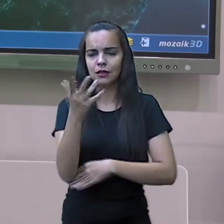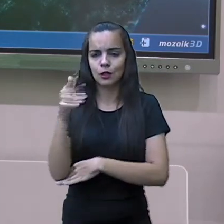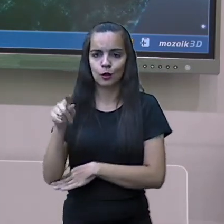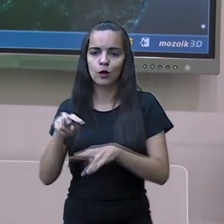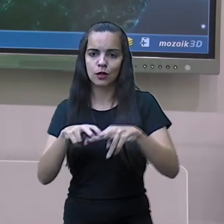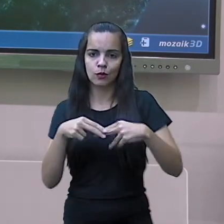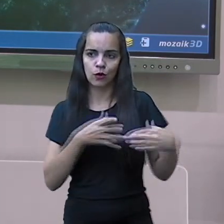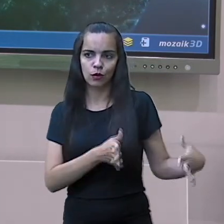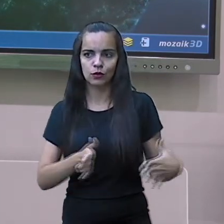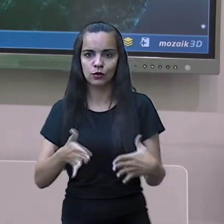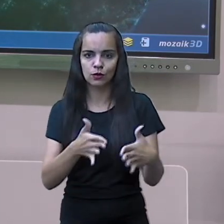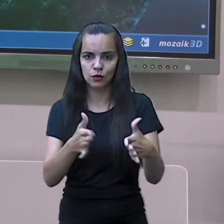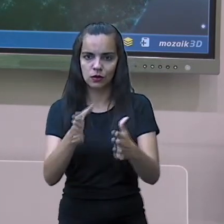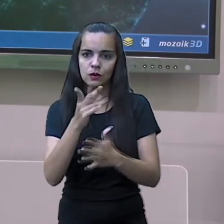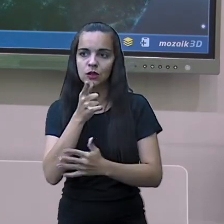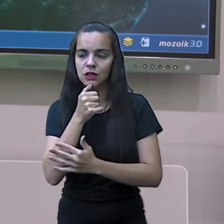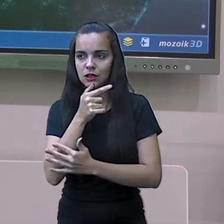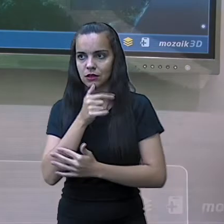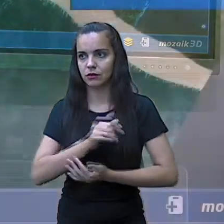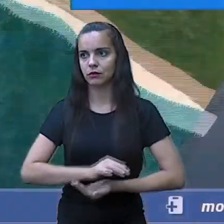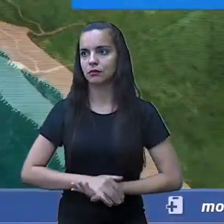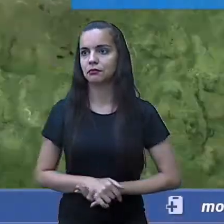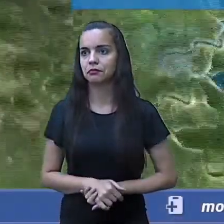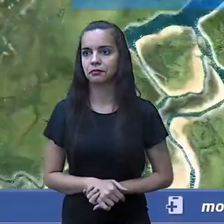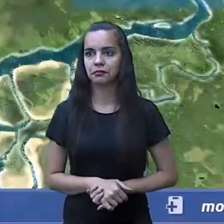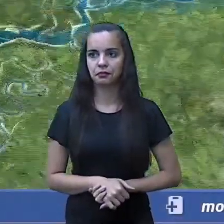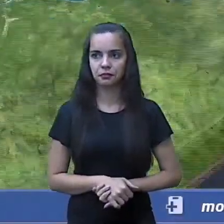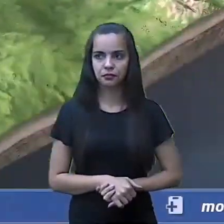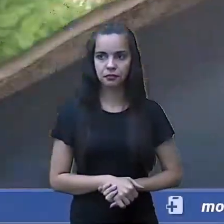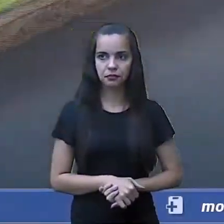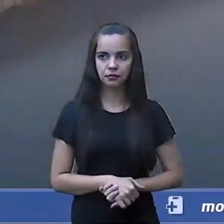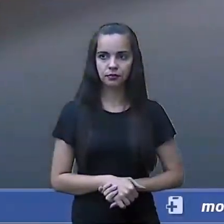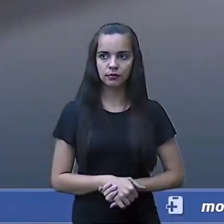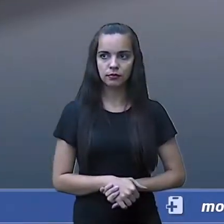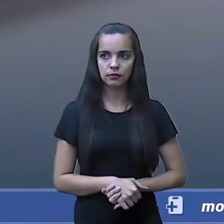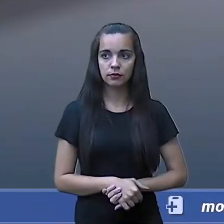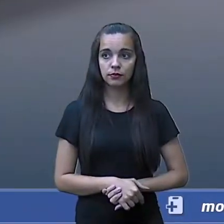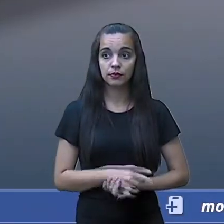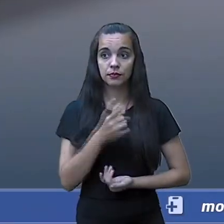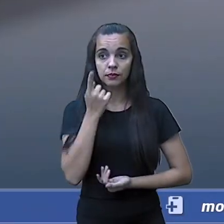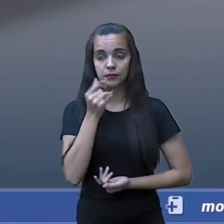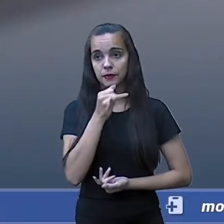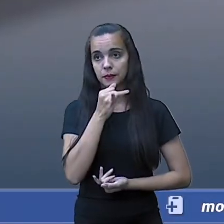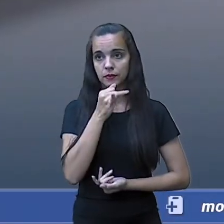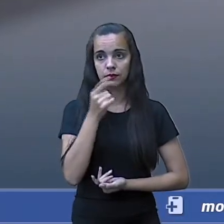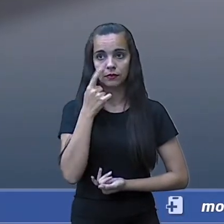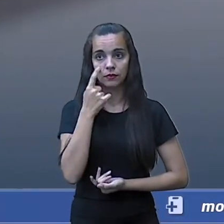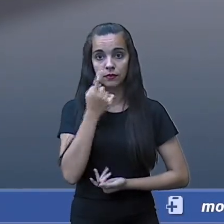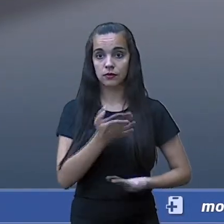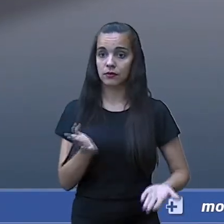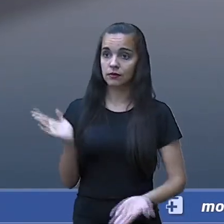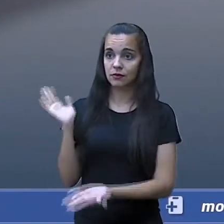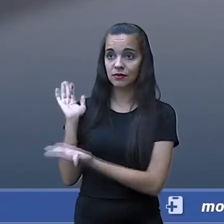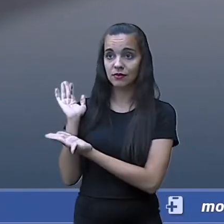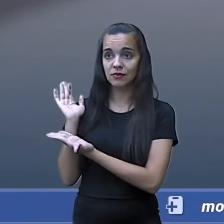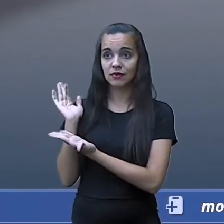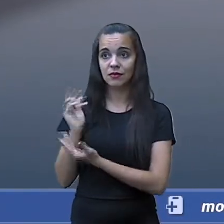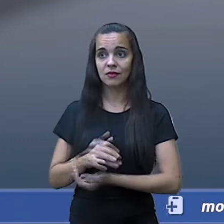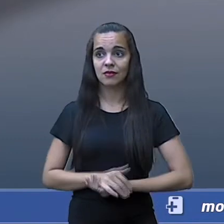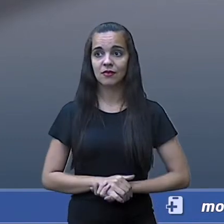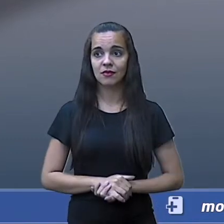Ok? E vamos voltar aqui, né, nos nossos rios, tá certo? Deixar aqui para você e